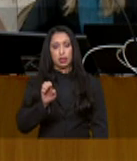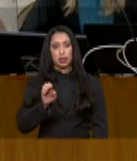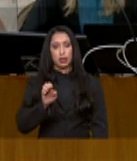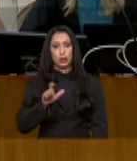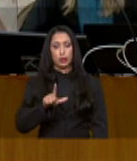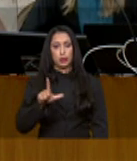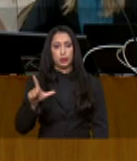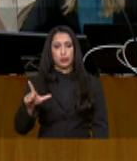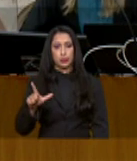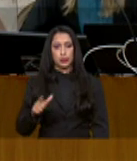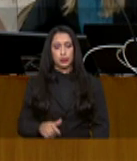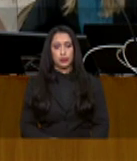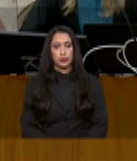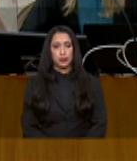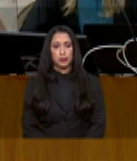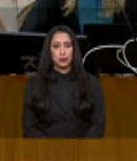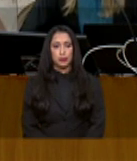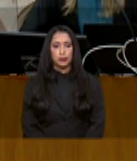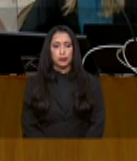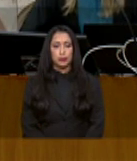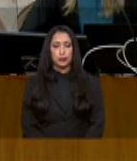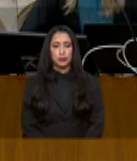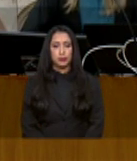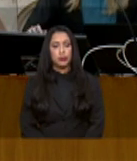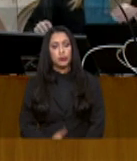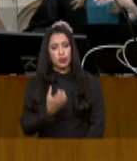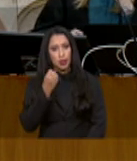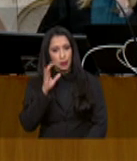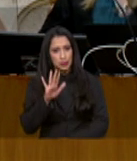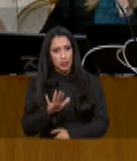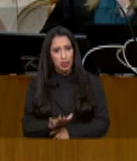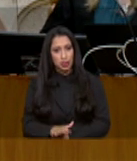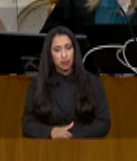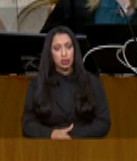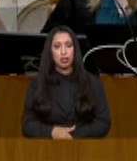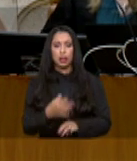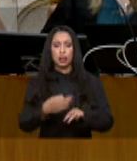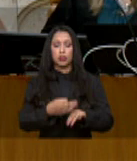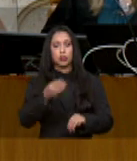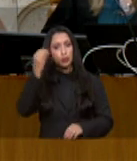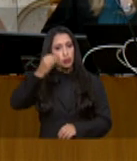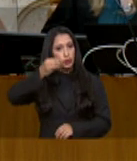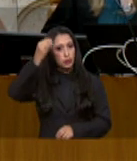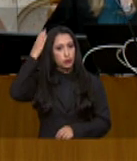Bom, inicialmente, uma boa tarde, excelentíssimo senhor ministro-presidente Luiz